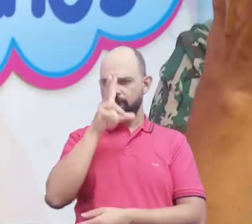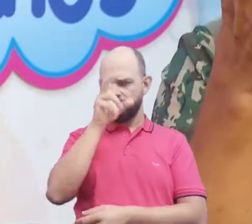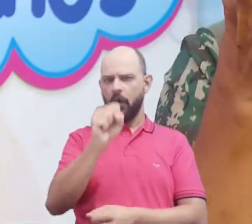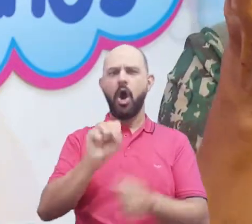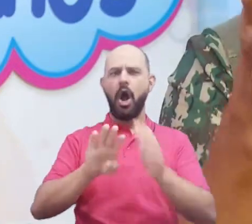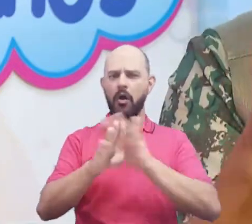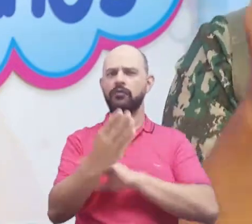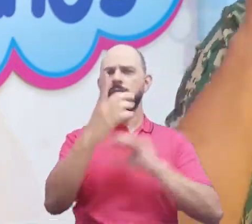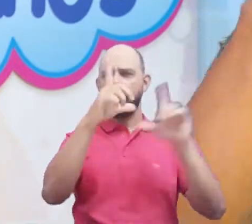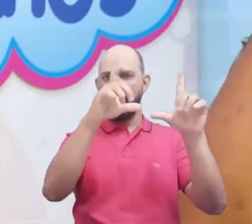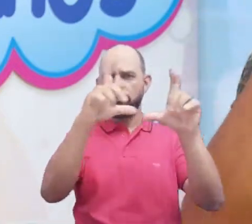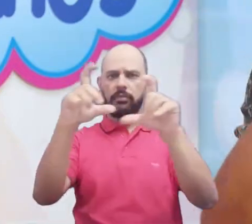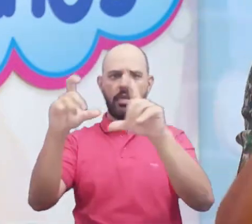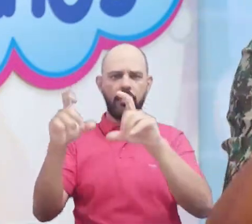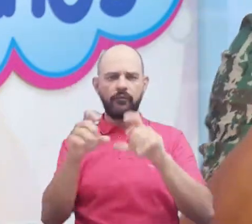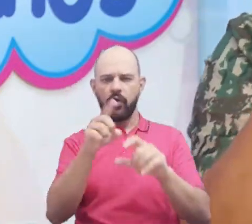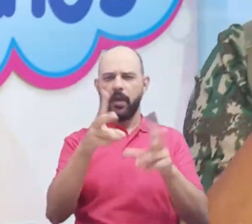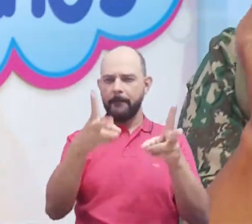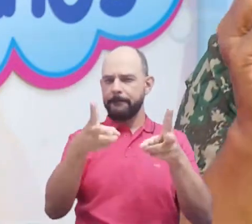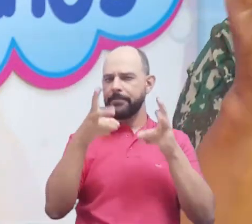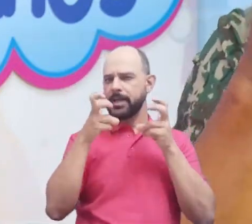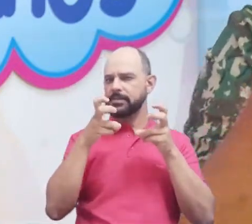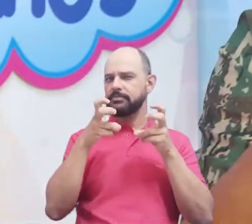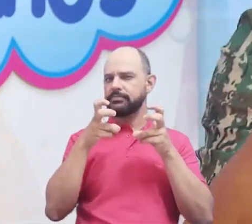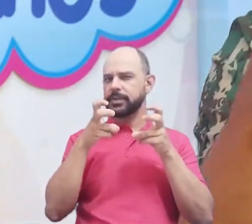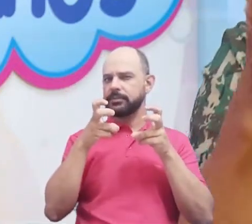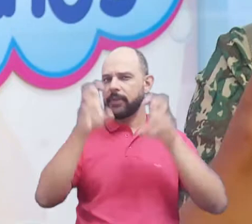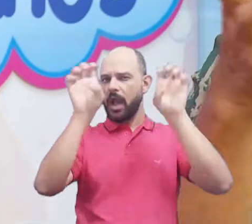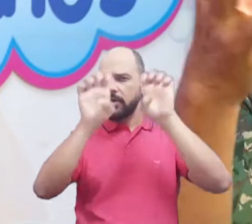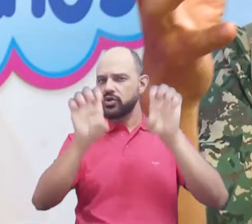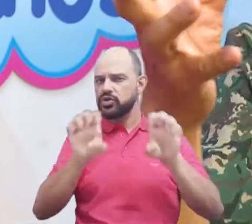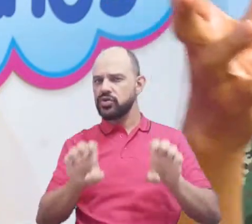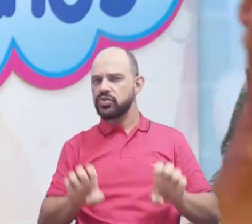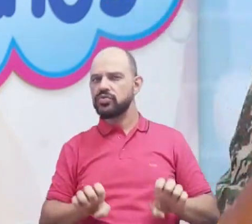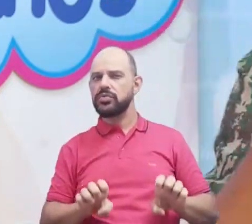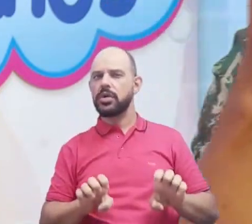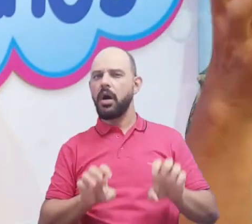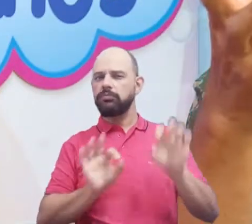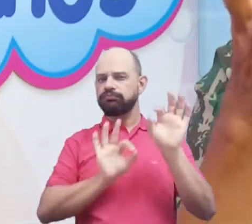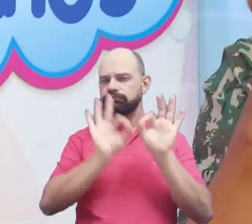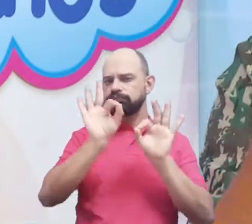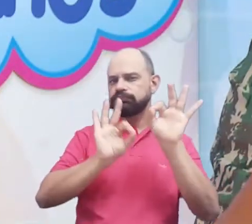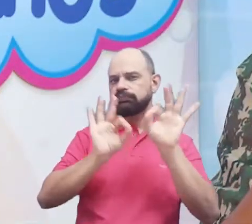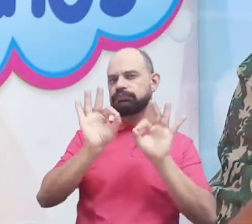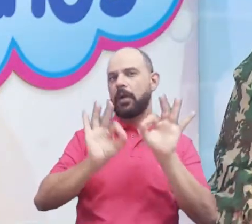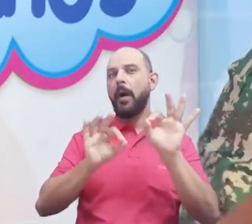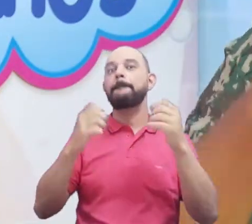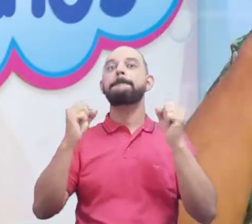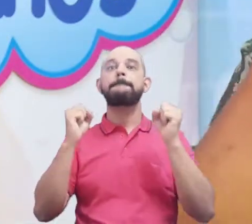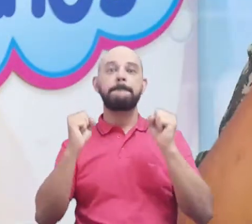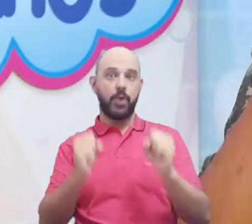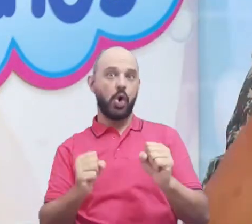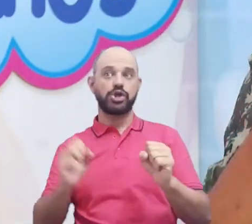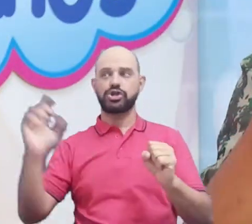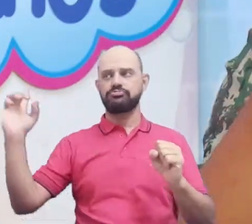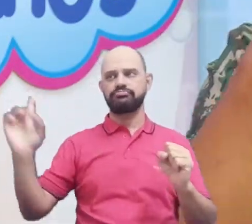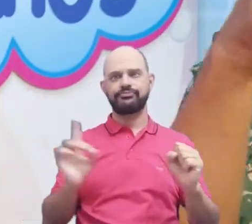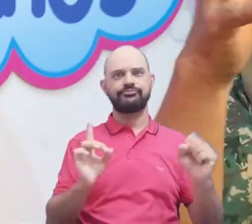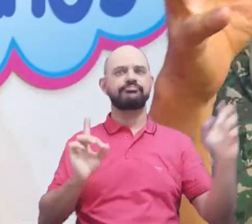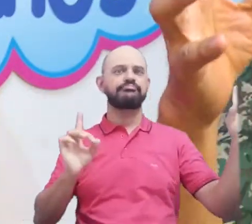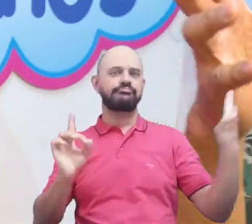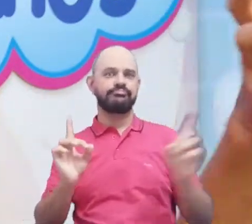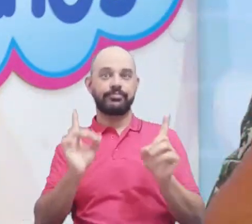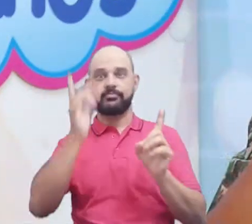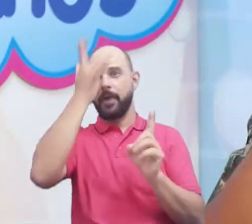essas estruturas, você pode começar a colocar pessoas nas fotos. Tente